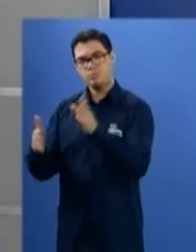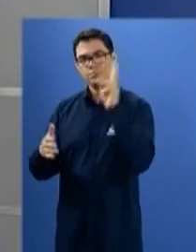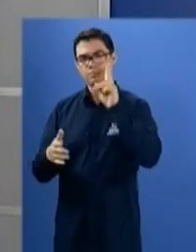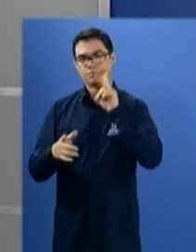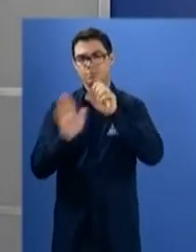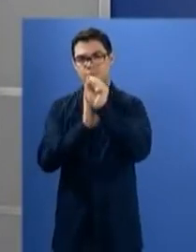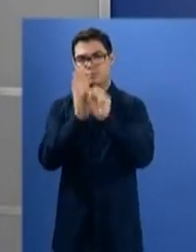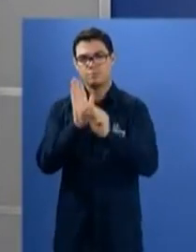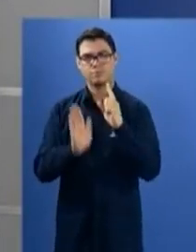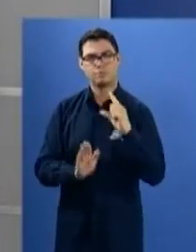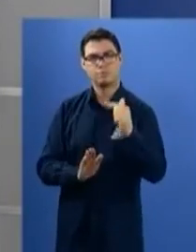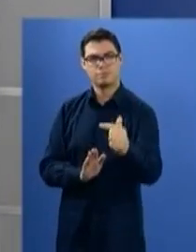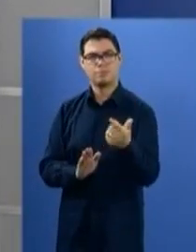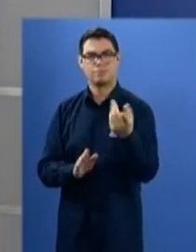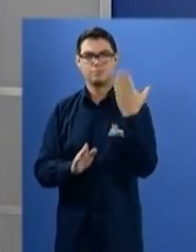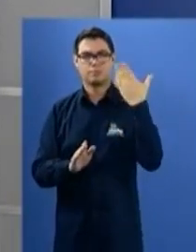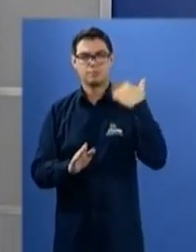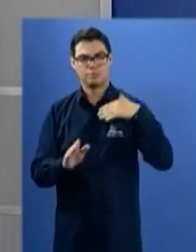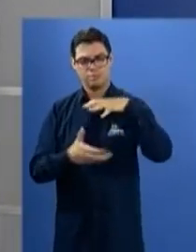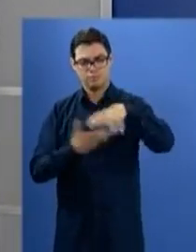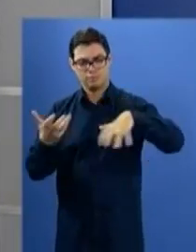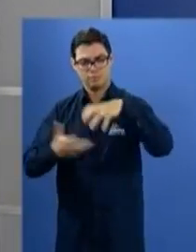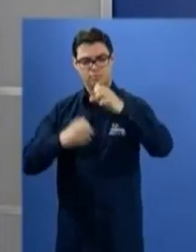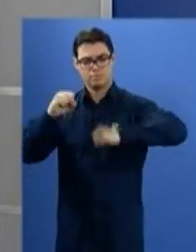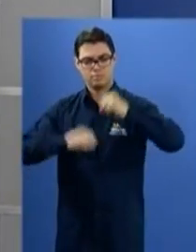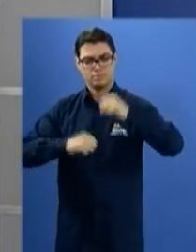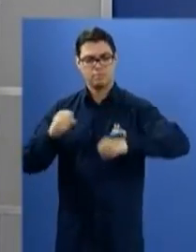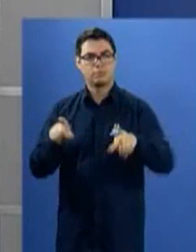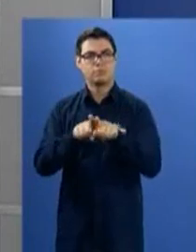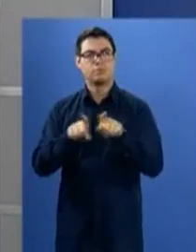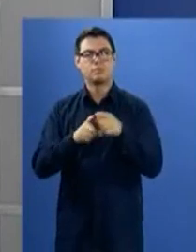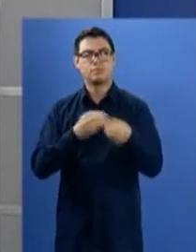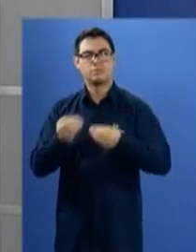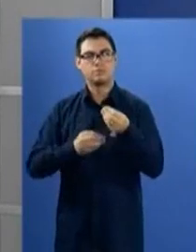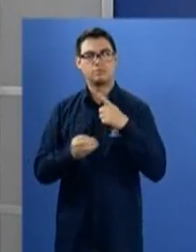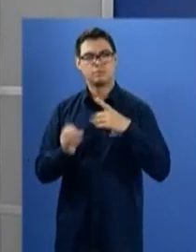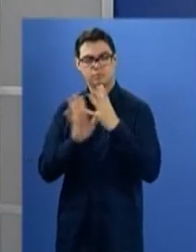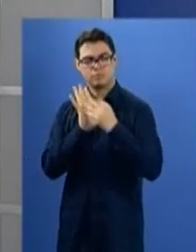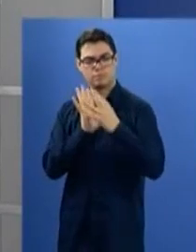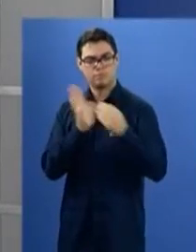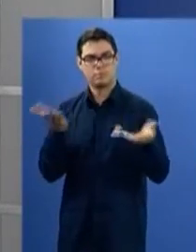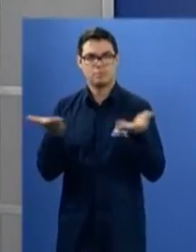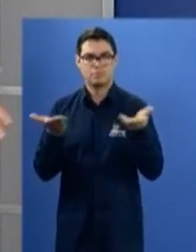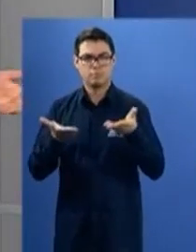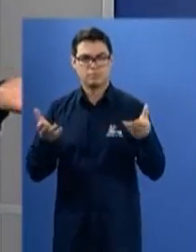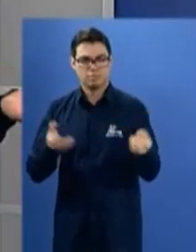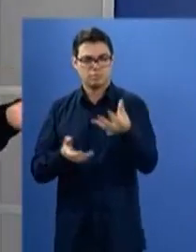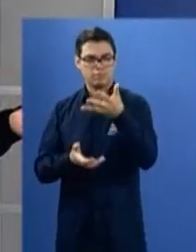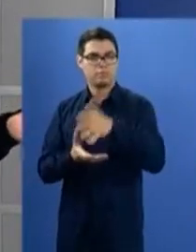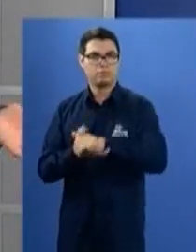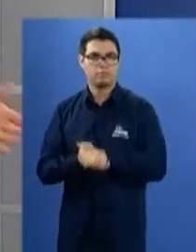o século XVII, a Revolução Industrial, até chegarmos aos modelos atuais. Abordamos também